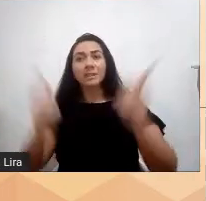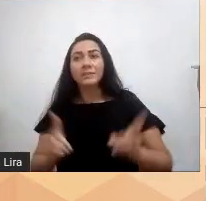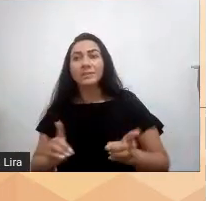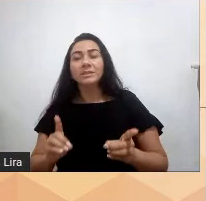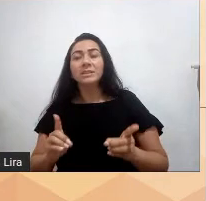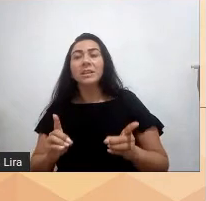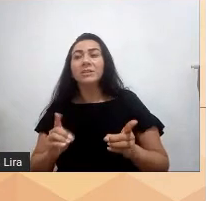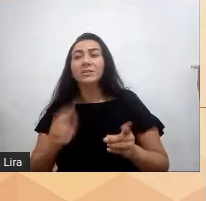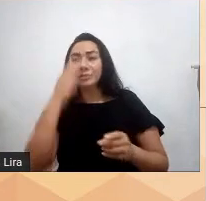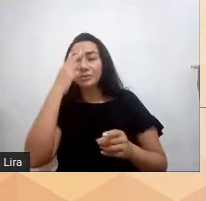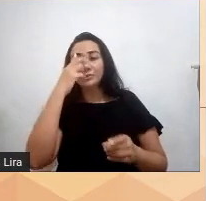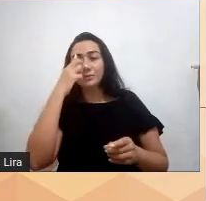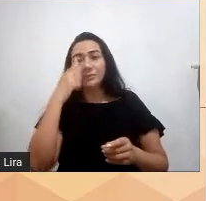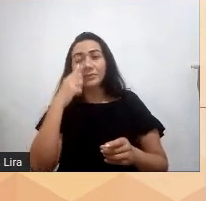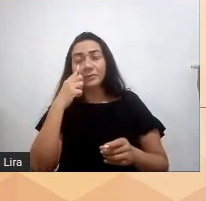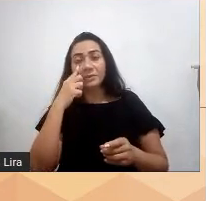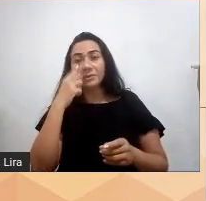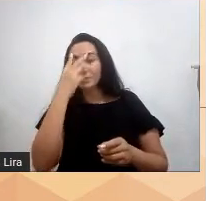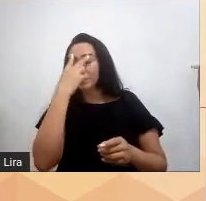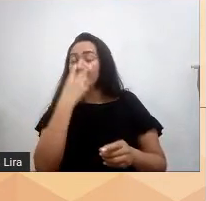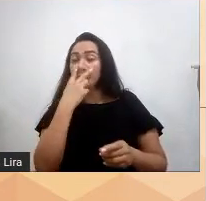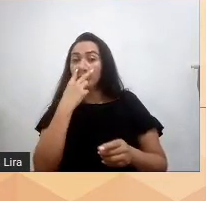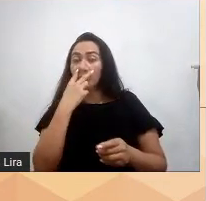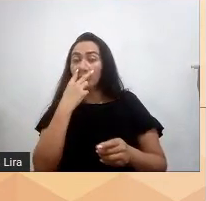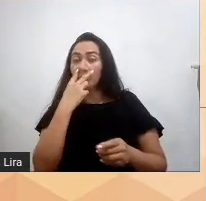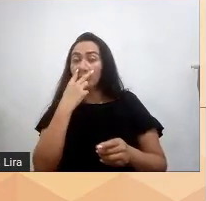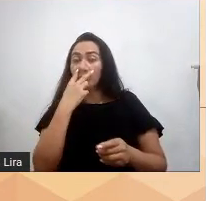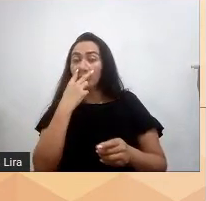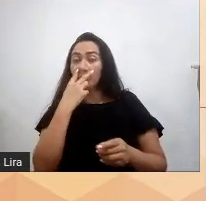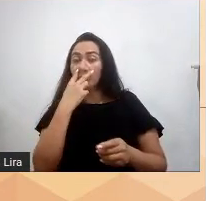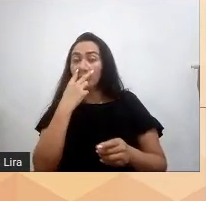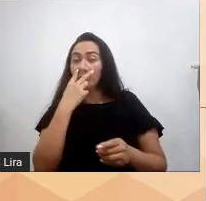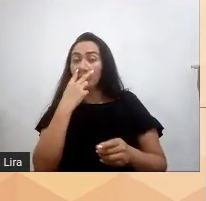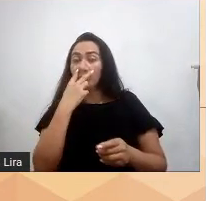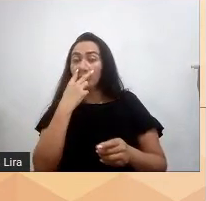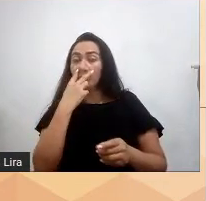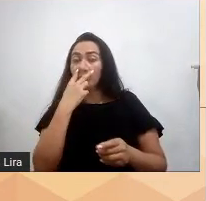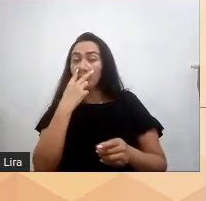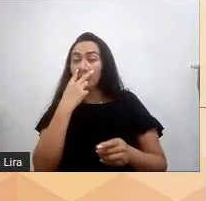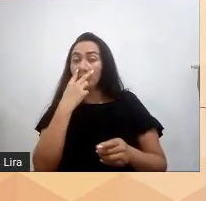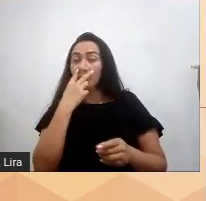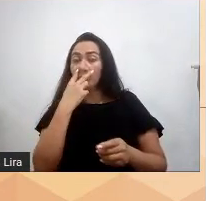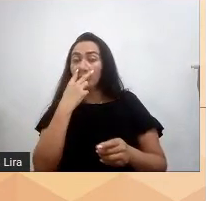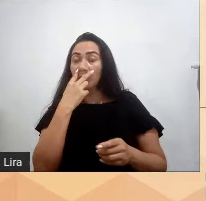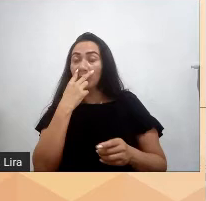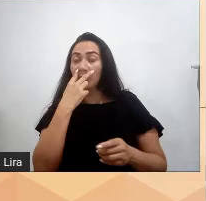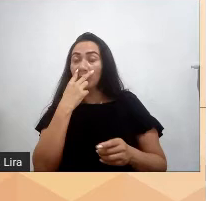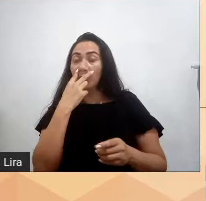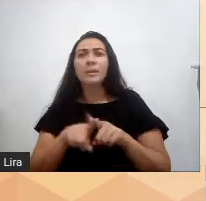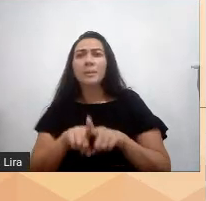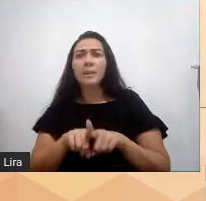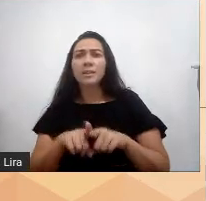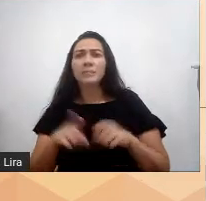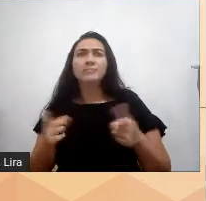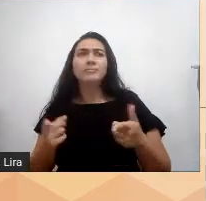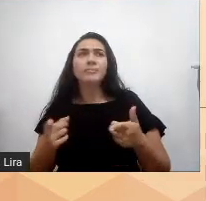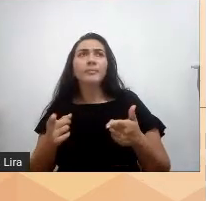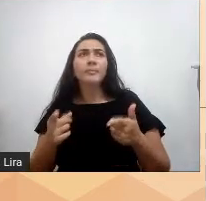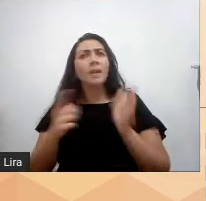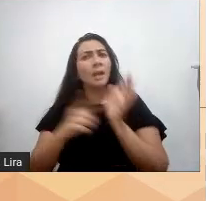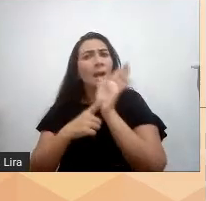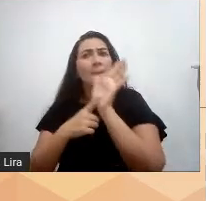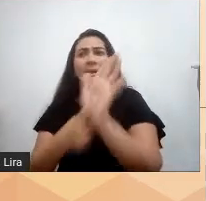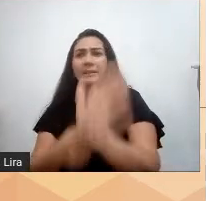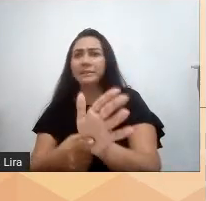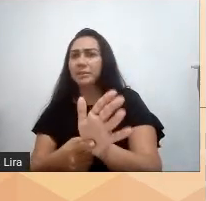ele apresentou, ele fez a audiodescrição, a autodescrição dos slides ali simultaneamente, então foi muito